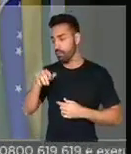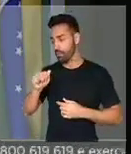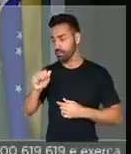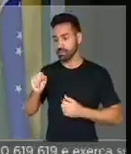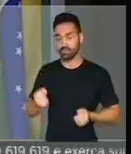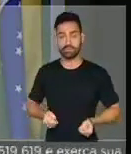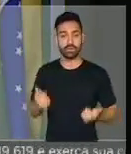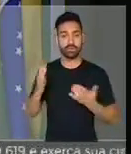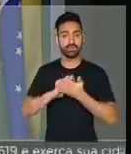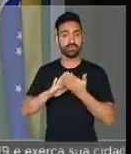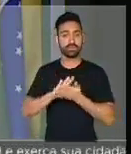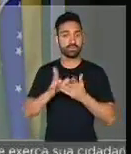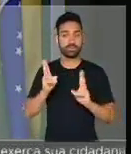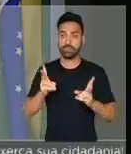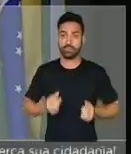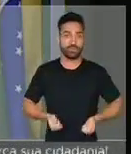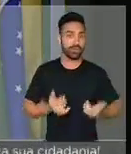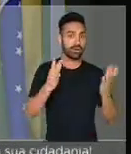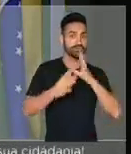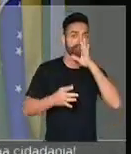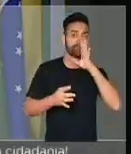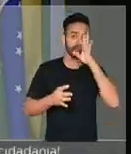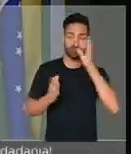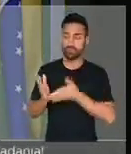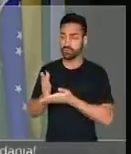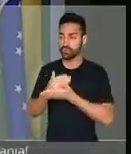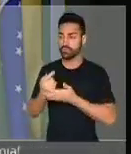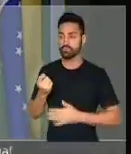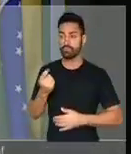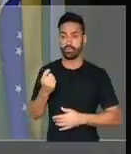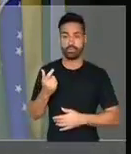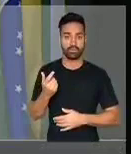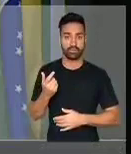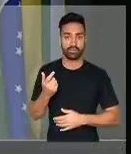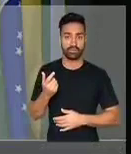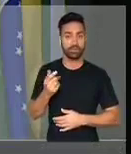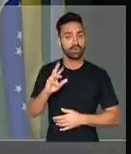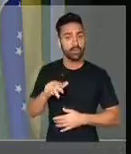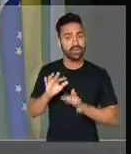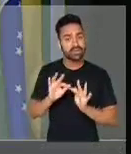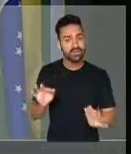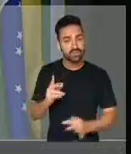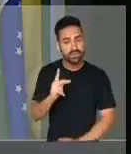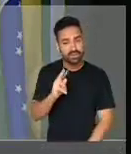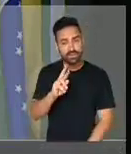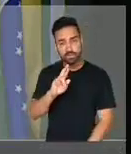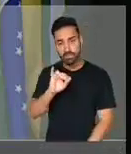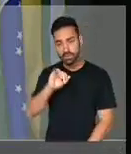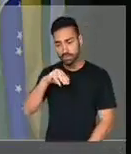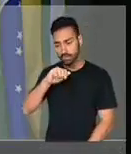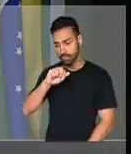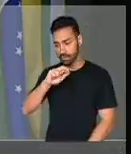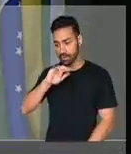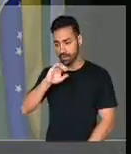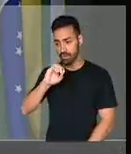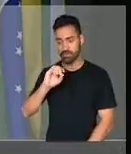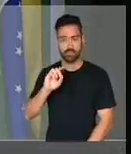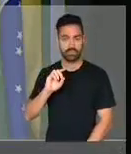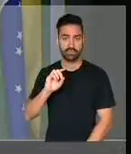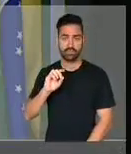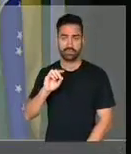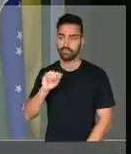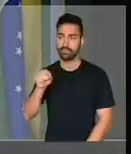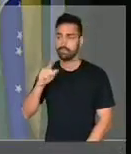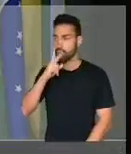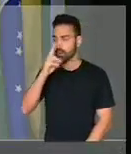públicas. Ela sempre gastou mais do que arrecadou. Não estou falando de gasto primário, que essa é uma invenção de